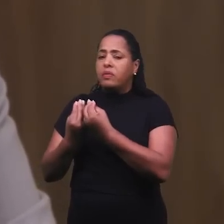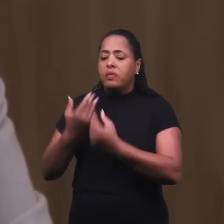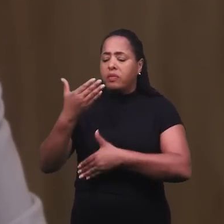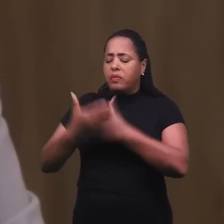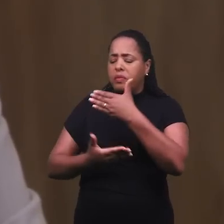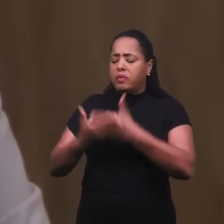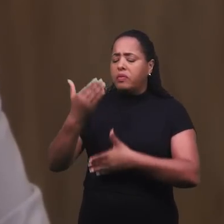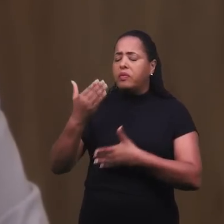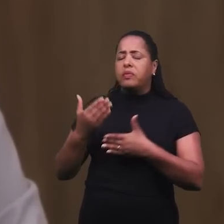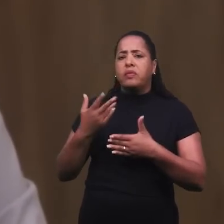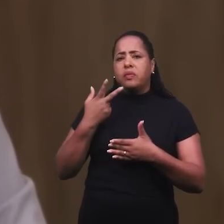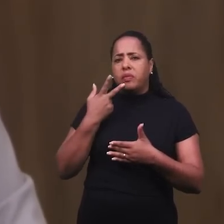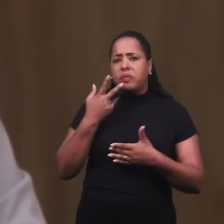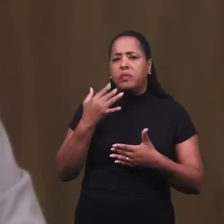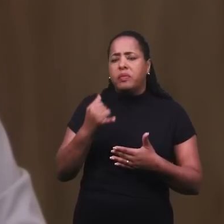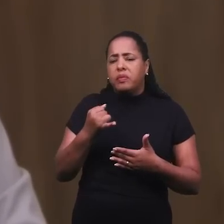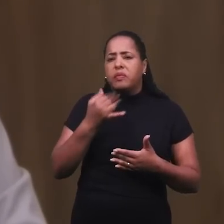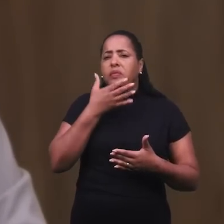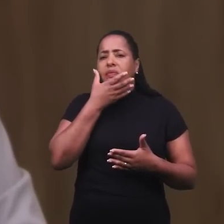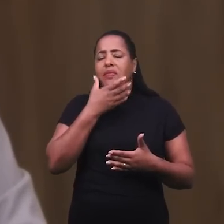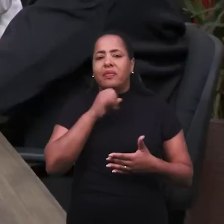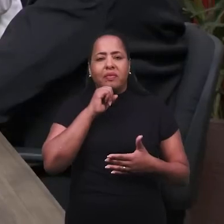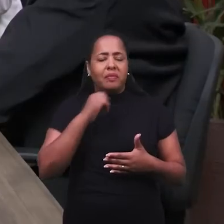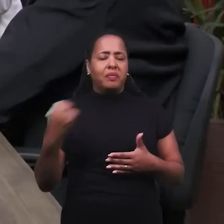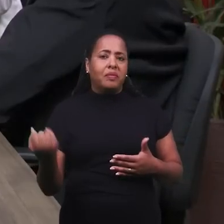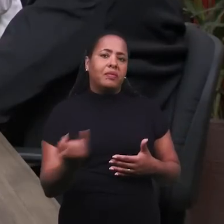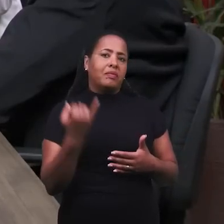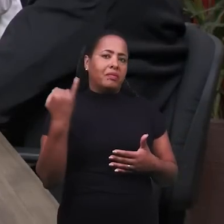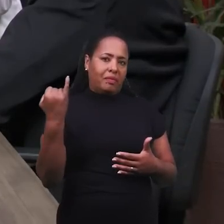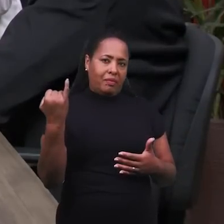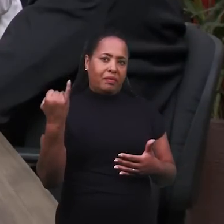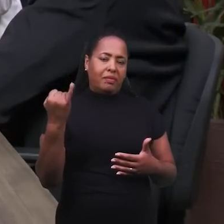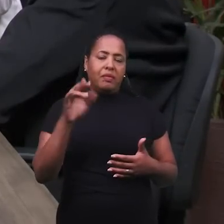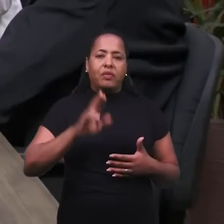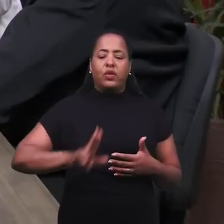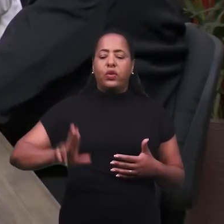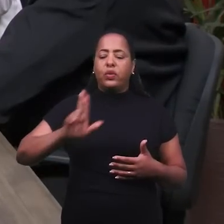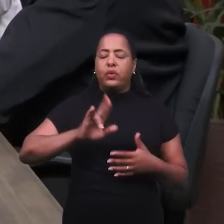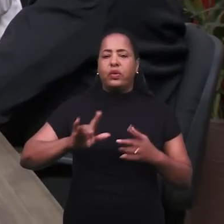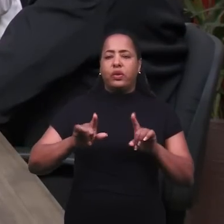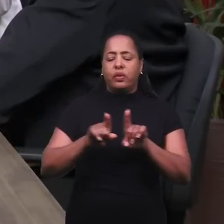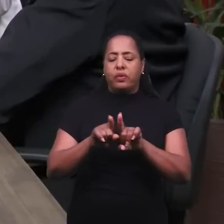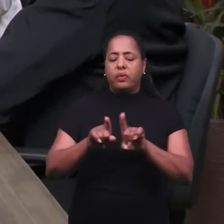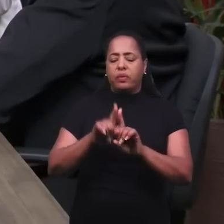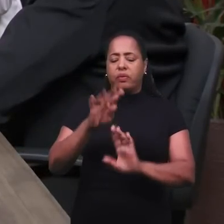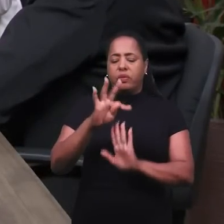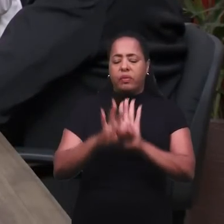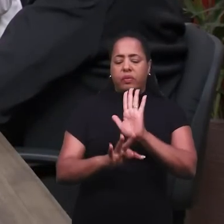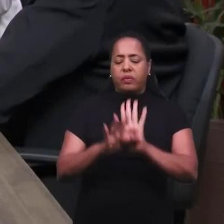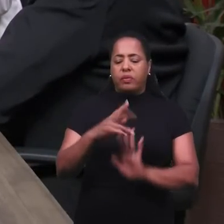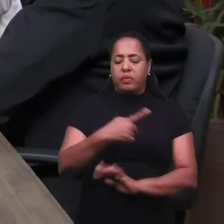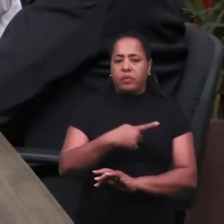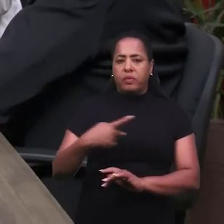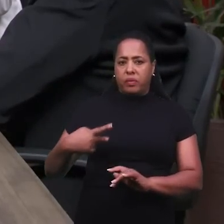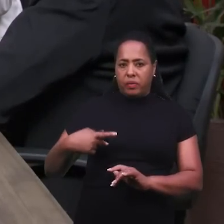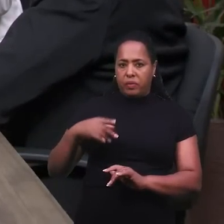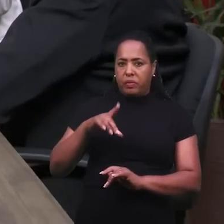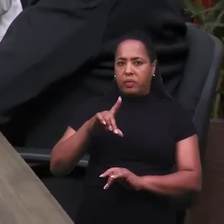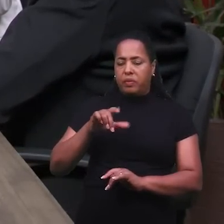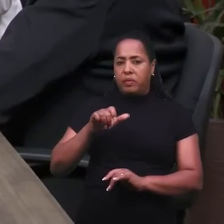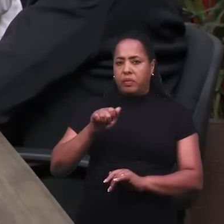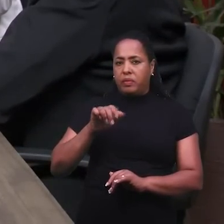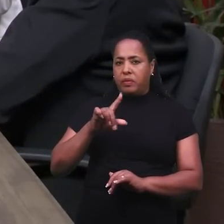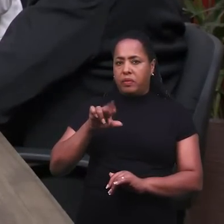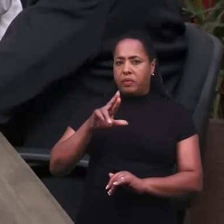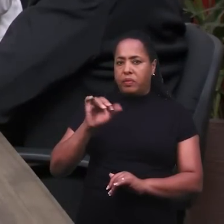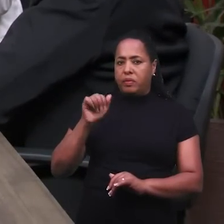dessa presença dos pais, é muito importante. E aí, até usando o texto que o pastor Adriano trouxe,